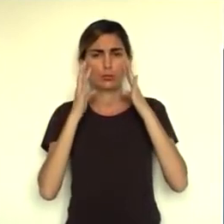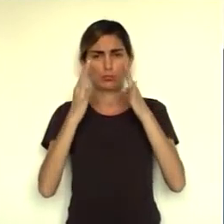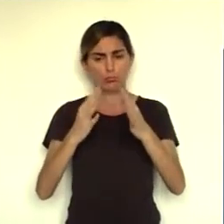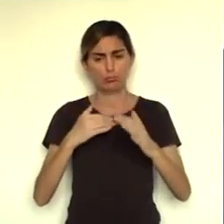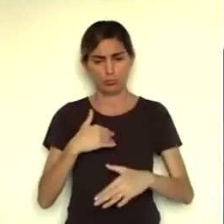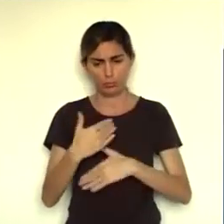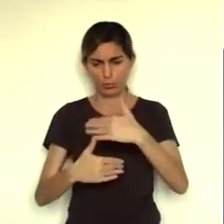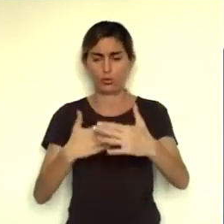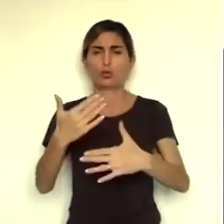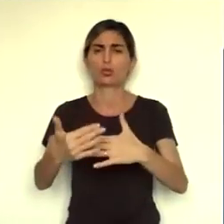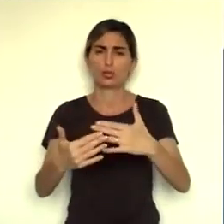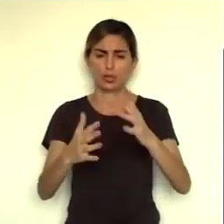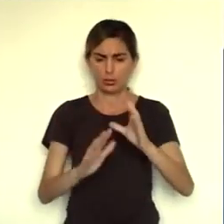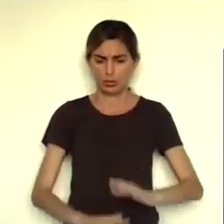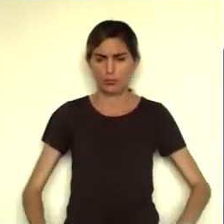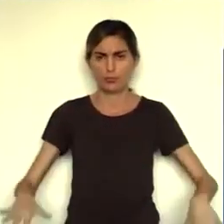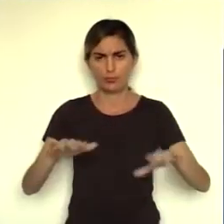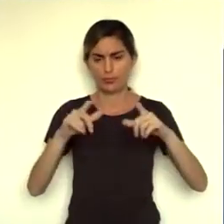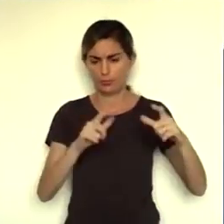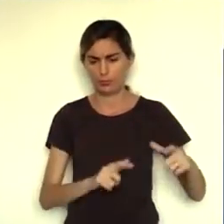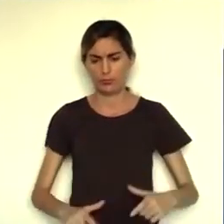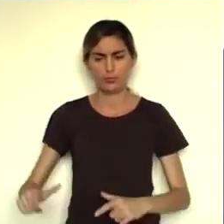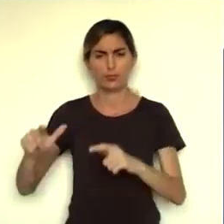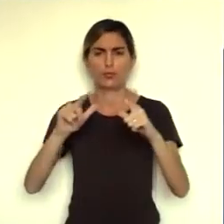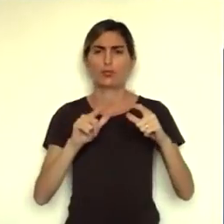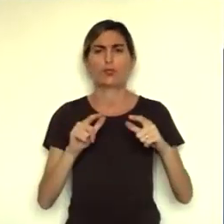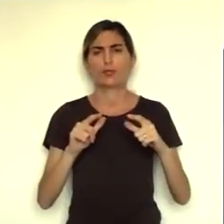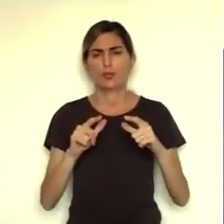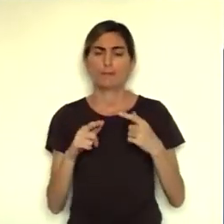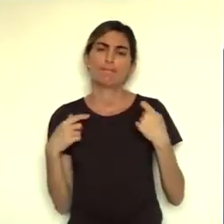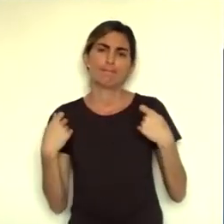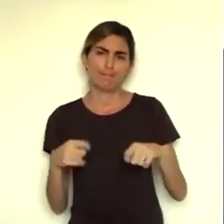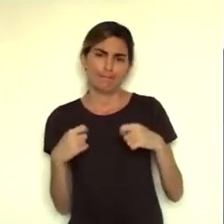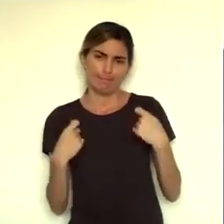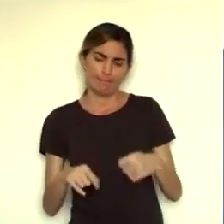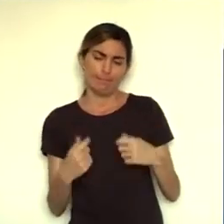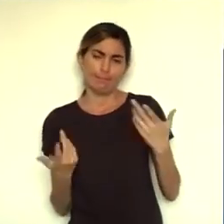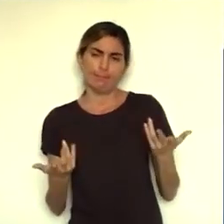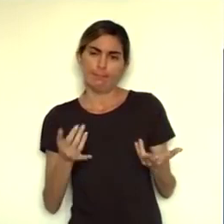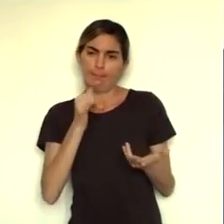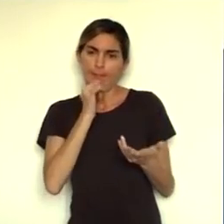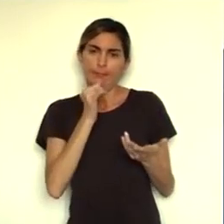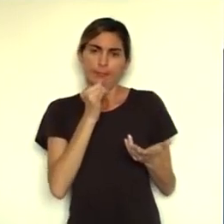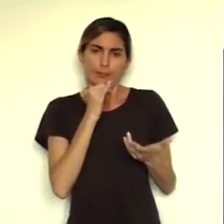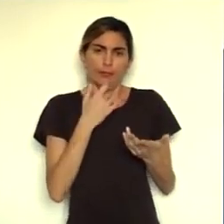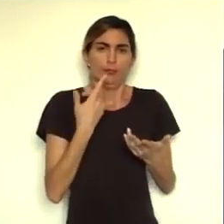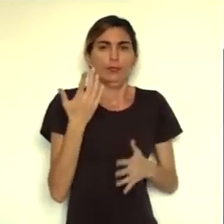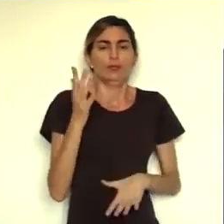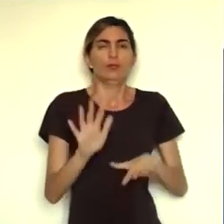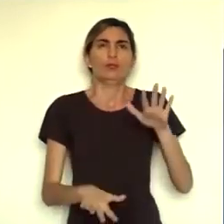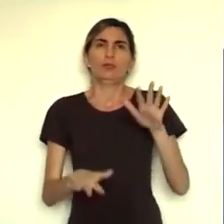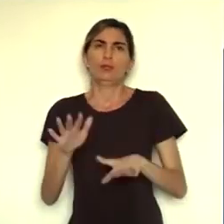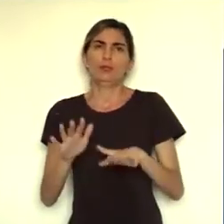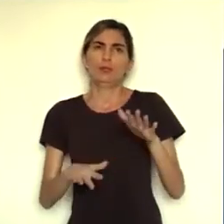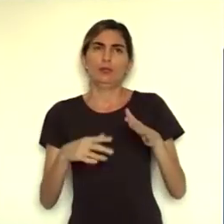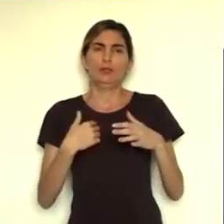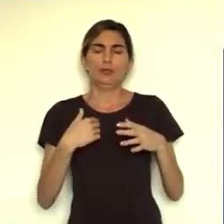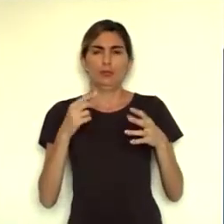atentar para um processo de formação territorial baseado numa demanda, né,